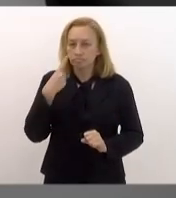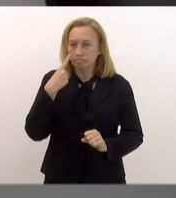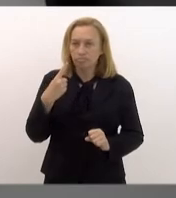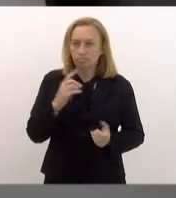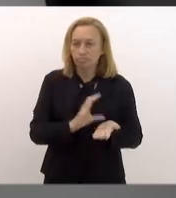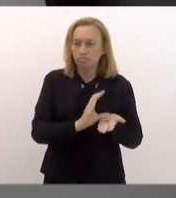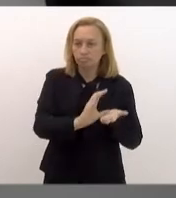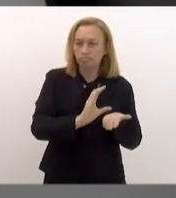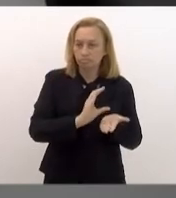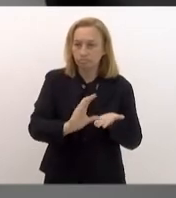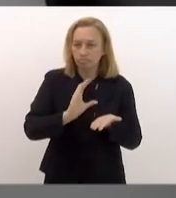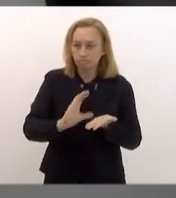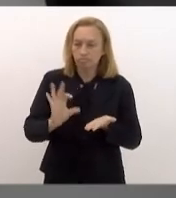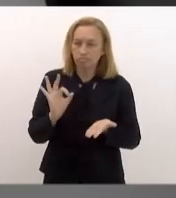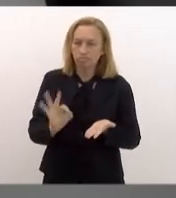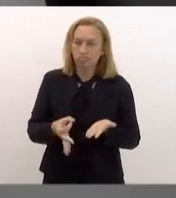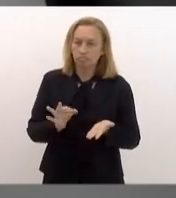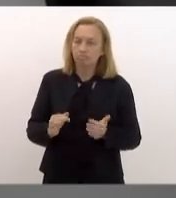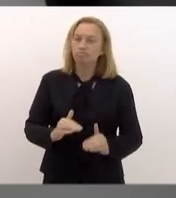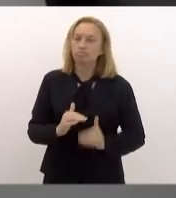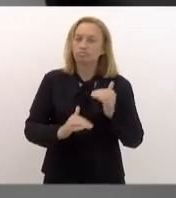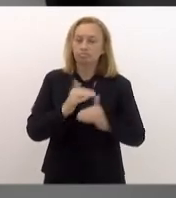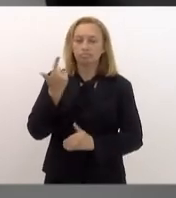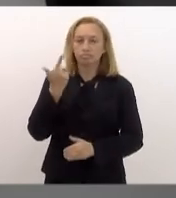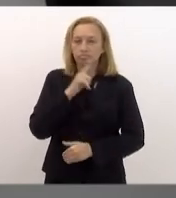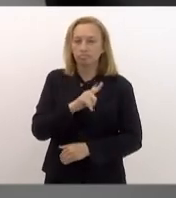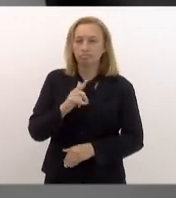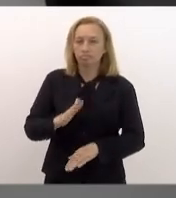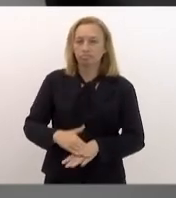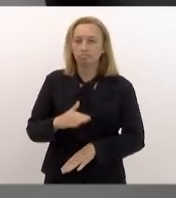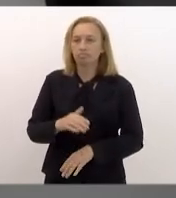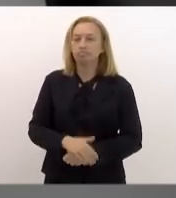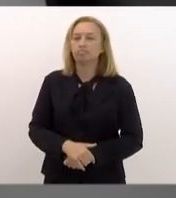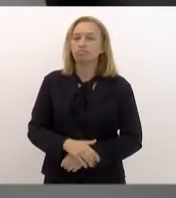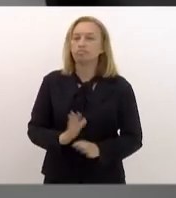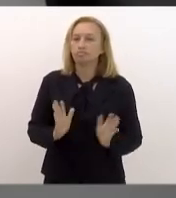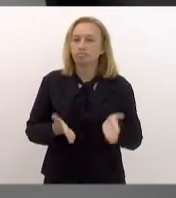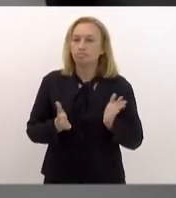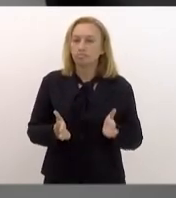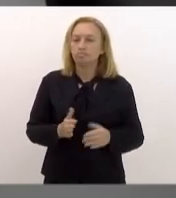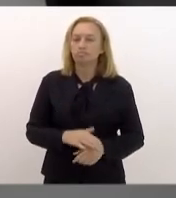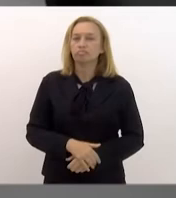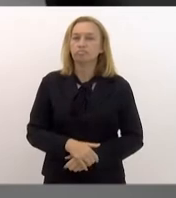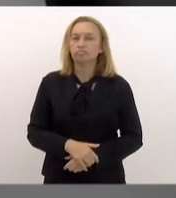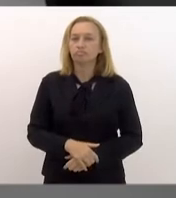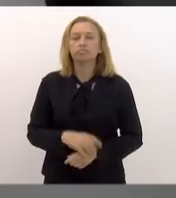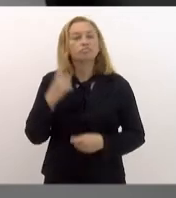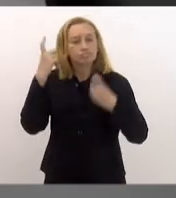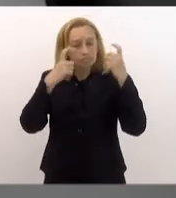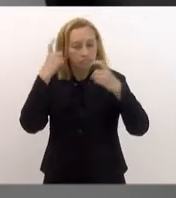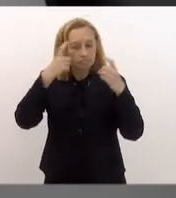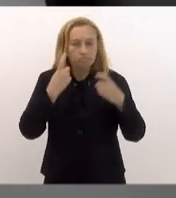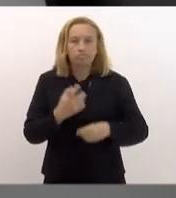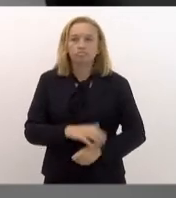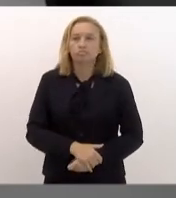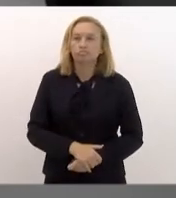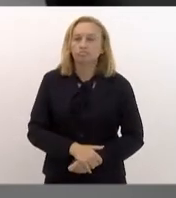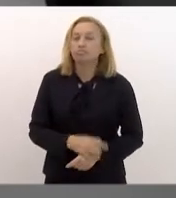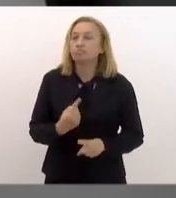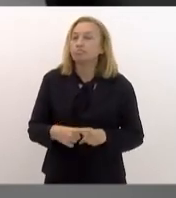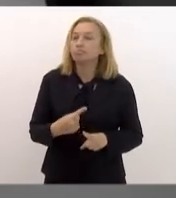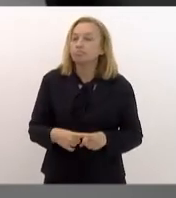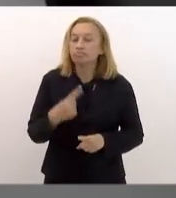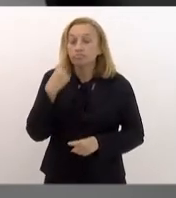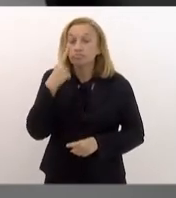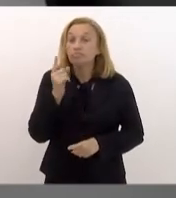recursos necessários para que a gente consiga desenvolver. Tá? Então, a gente está aqui hoje muito, muito preocupado, porque a gente